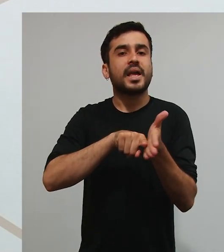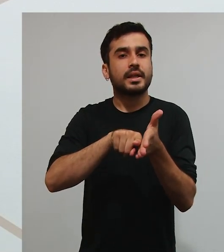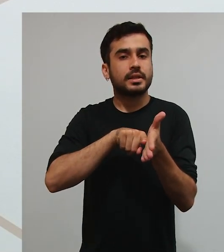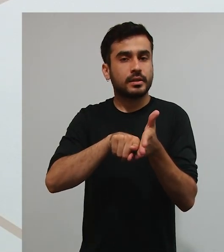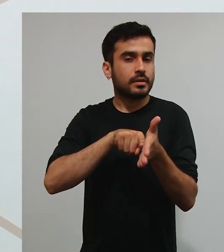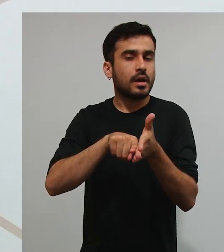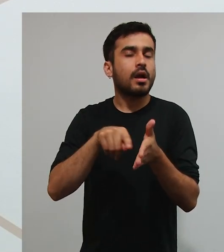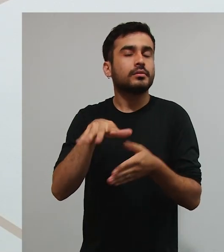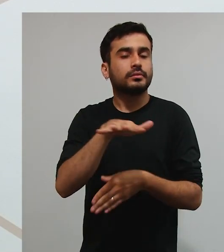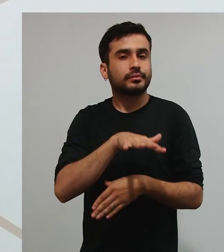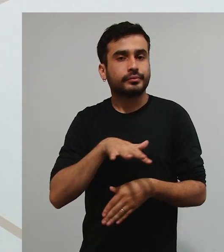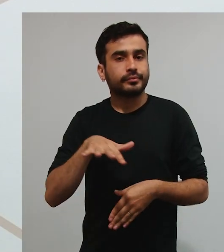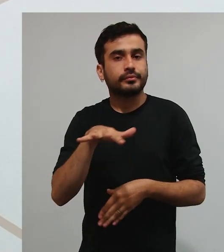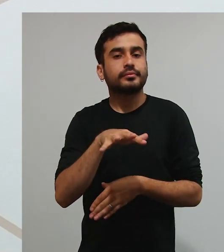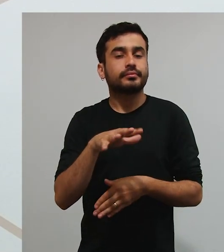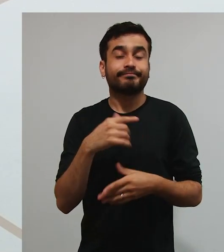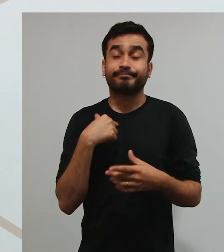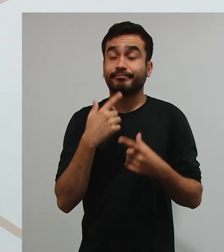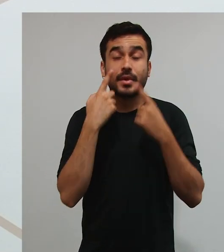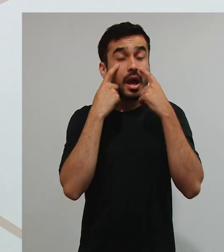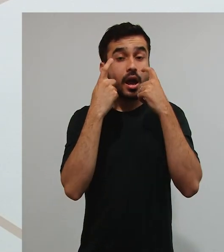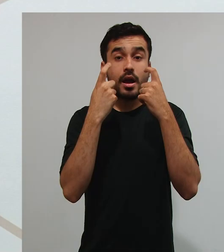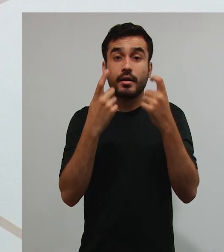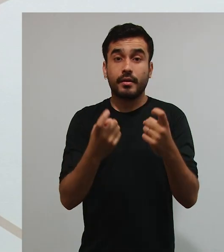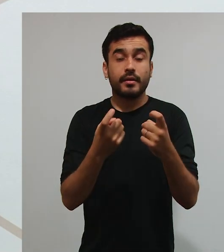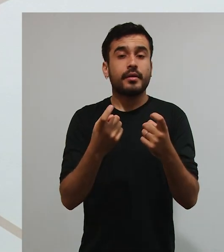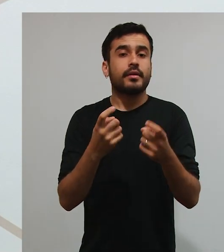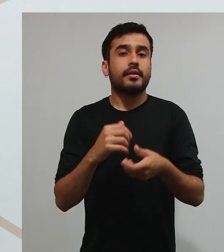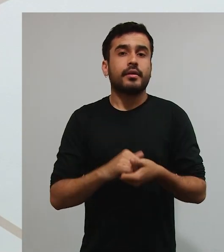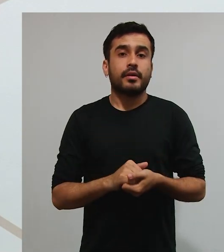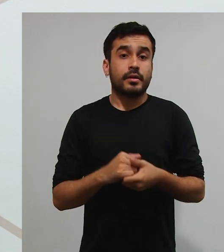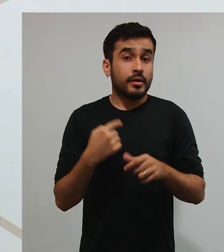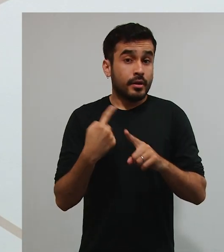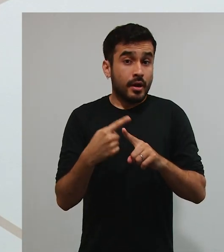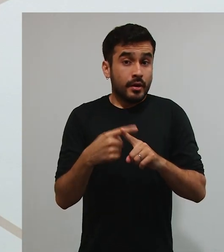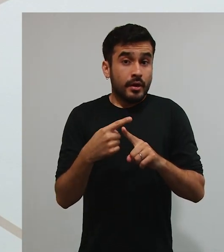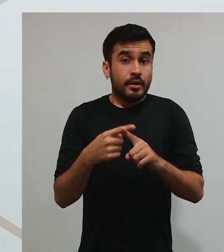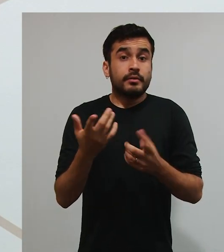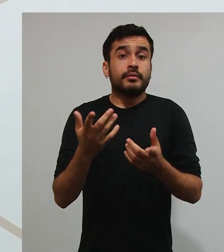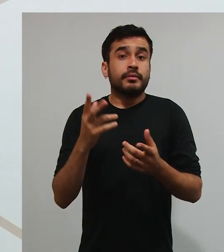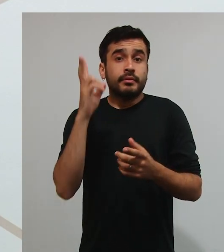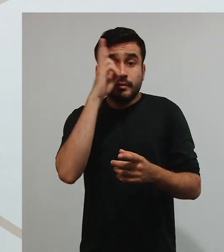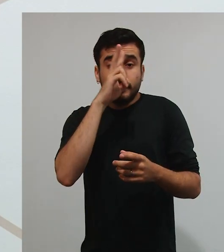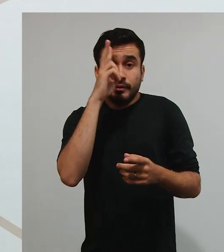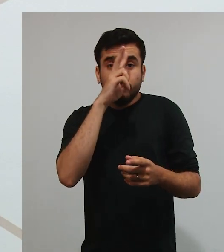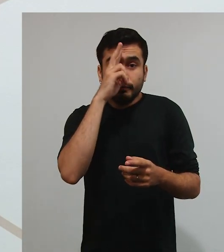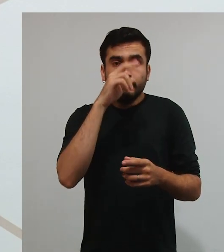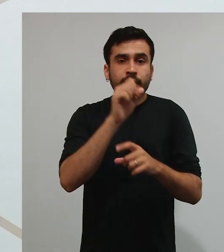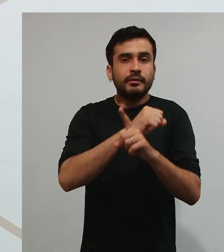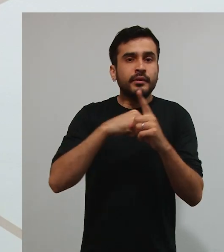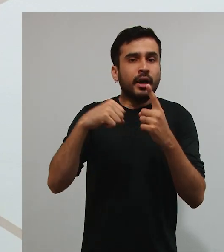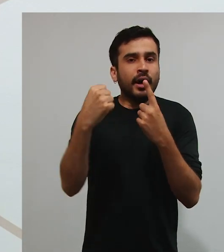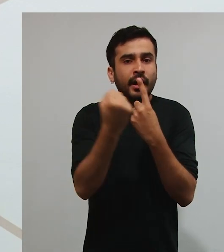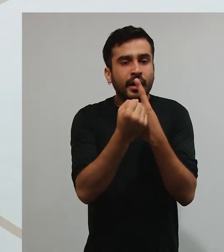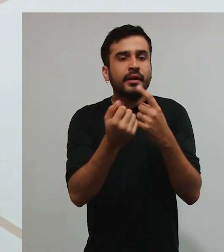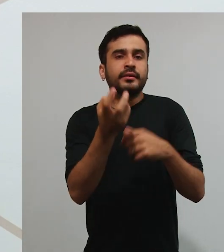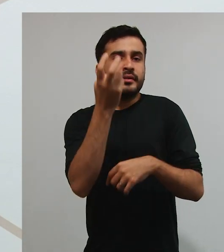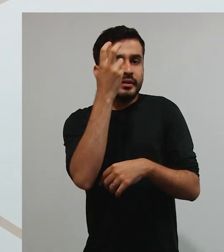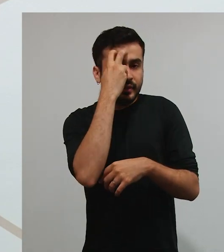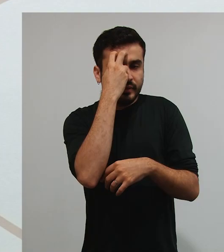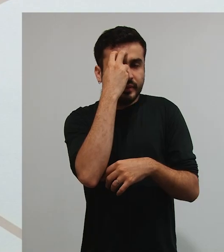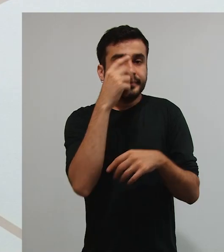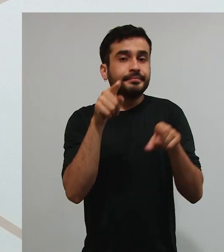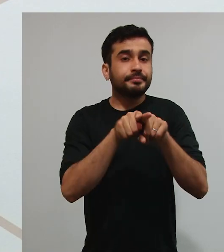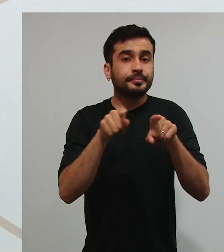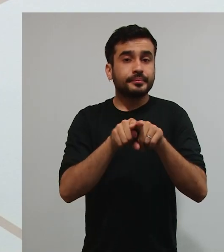é pesquisador, o que, assim, me encanta os olhos e com certeza vai encantar vocês, porque ele é pesquisador sobre história